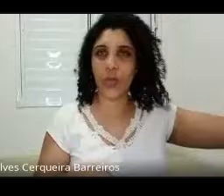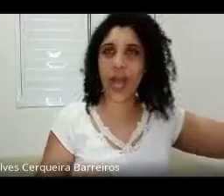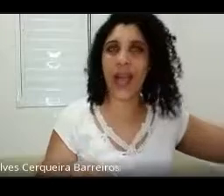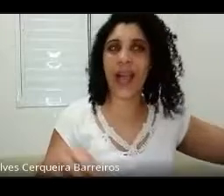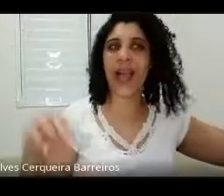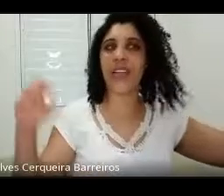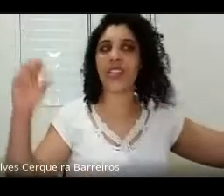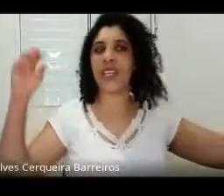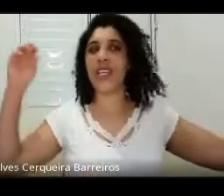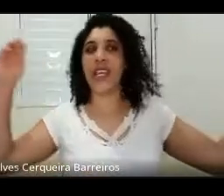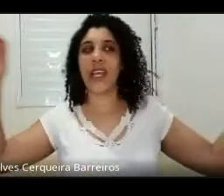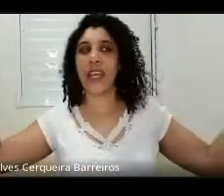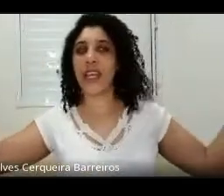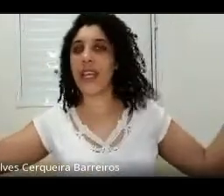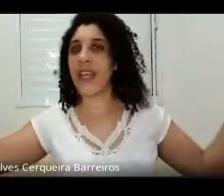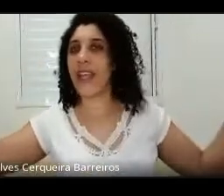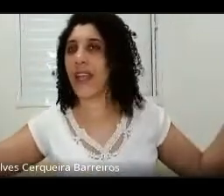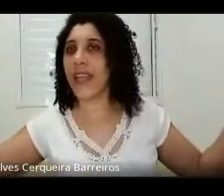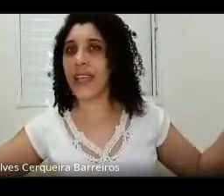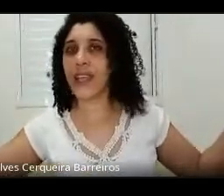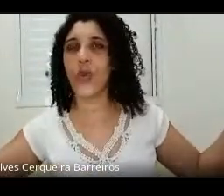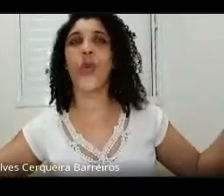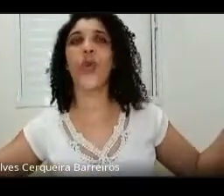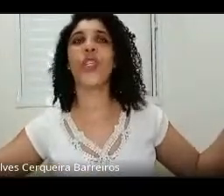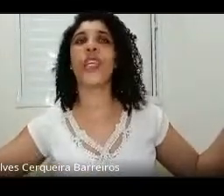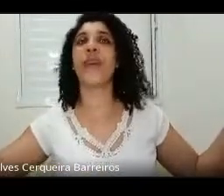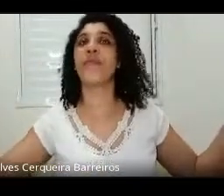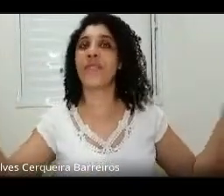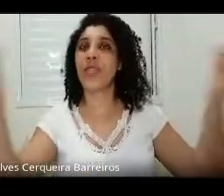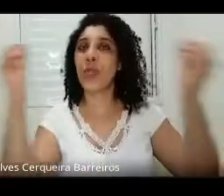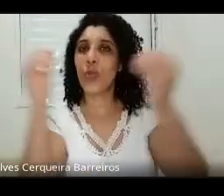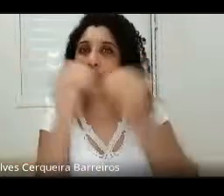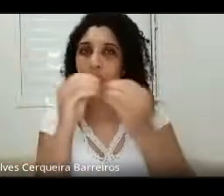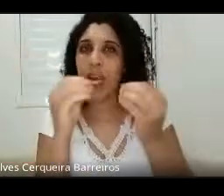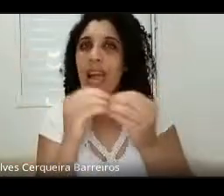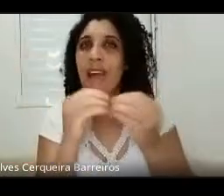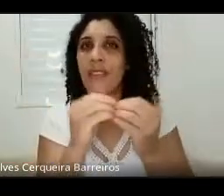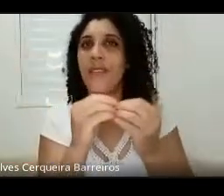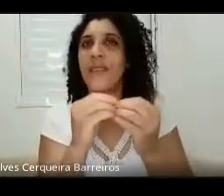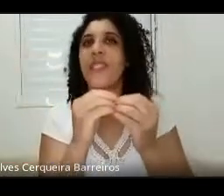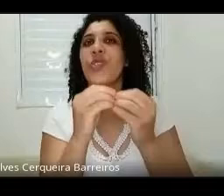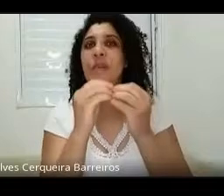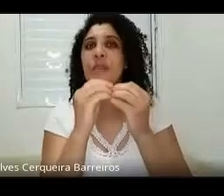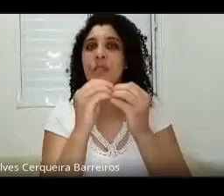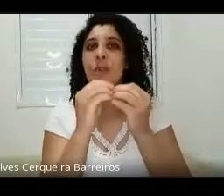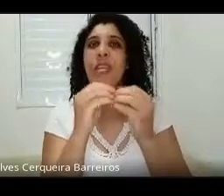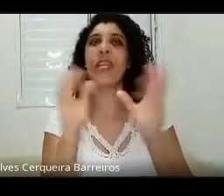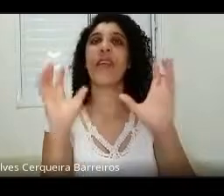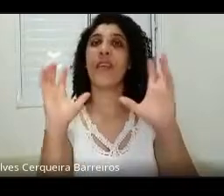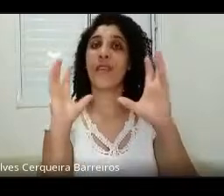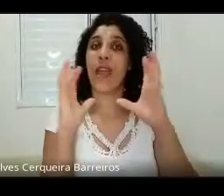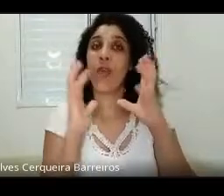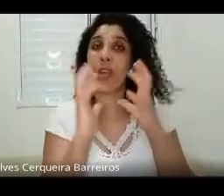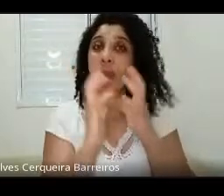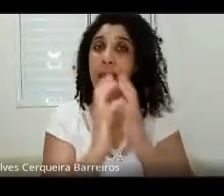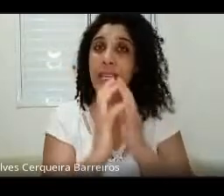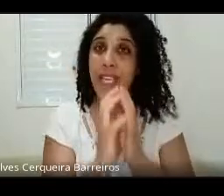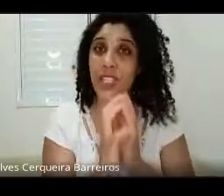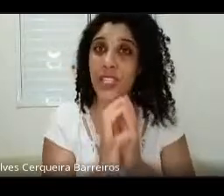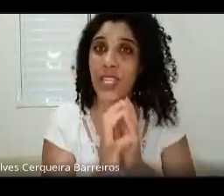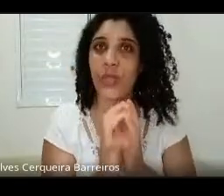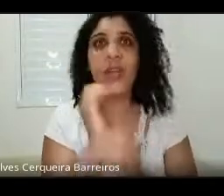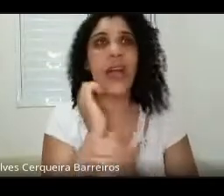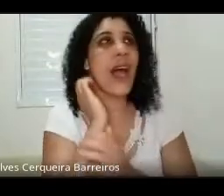de linguagem, ela é icônica, tem tudo a ver, justamente porque é algo que é